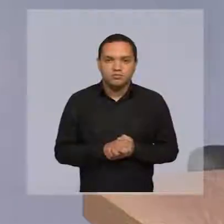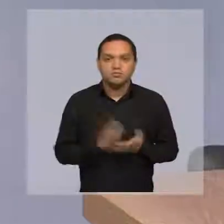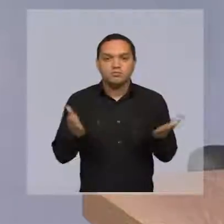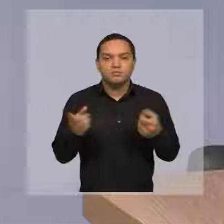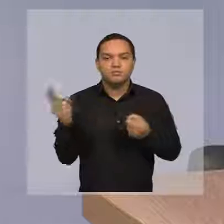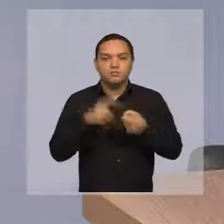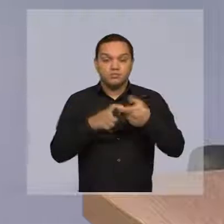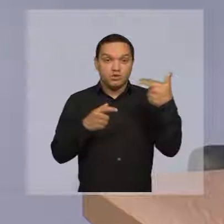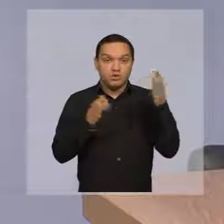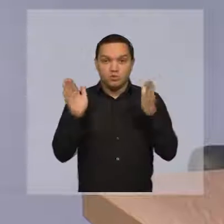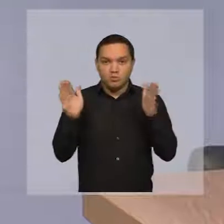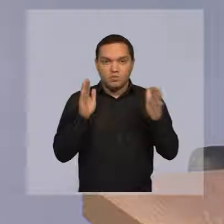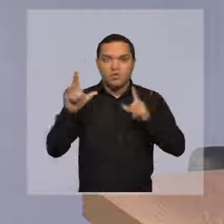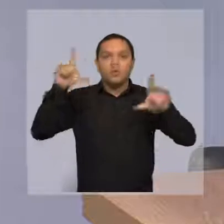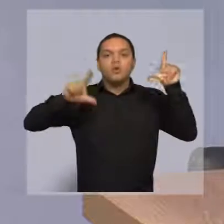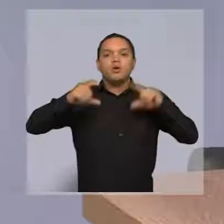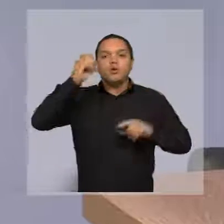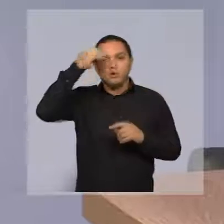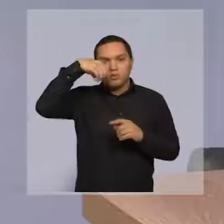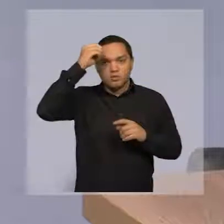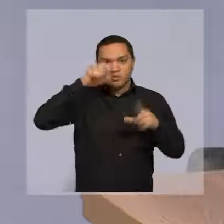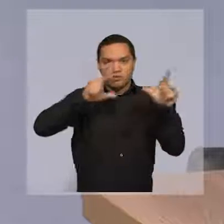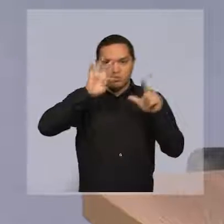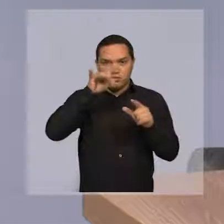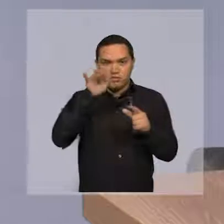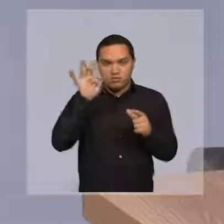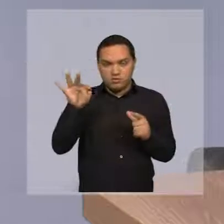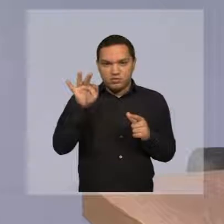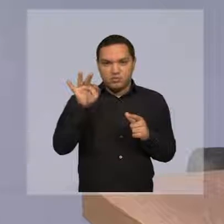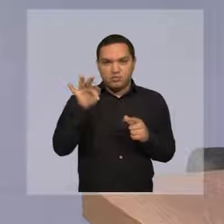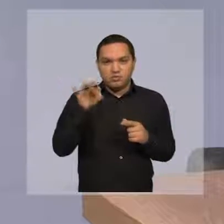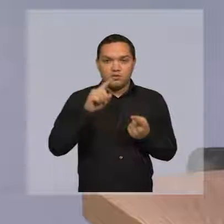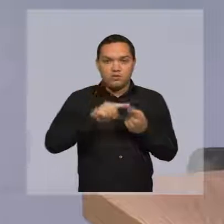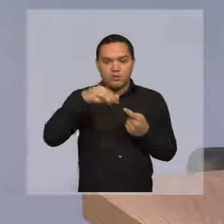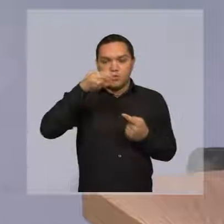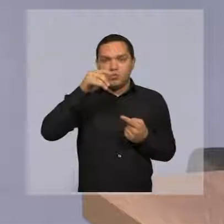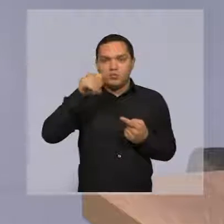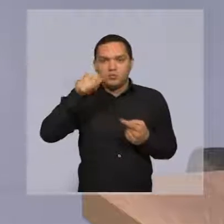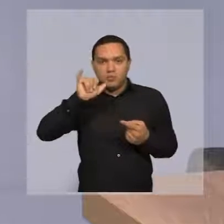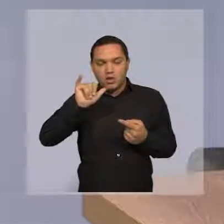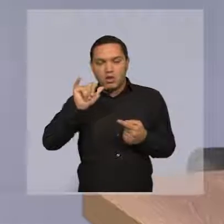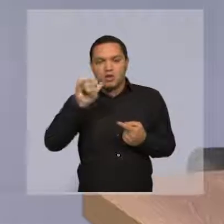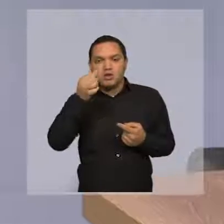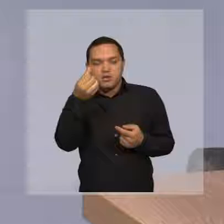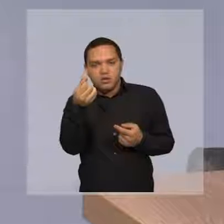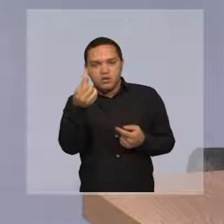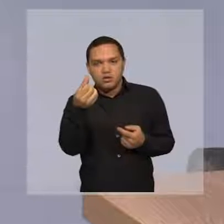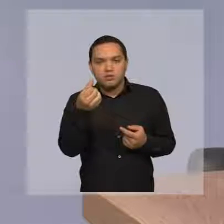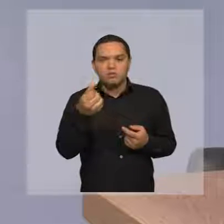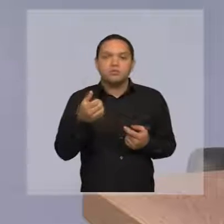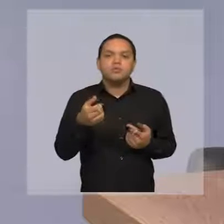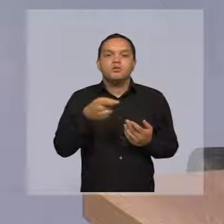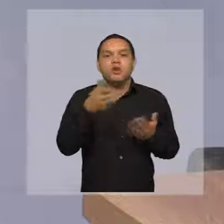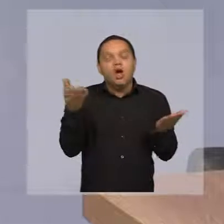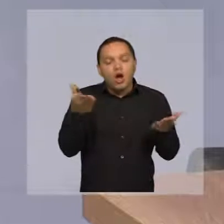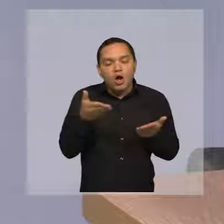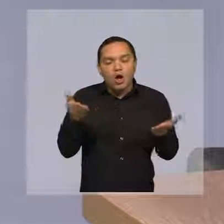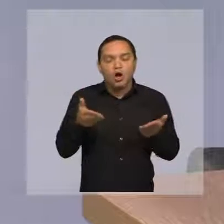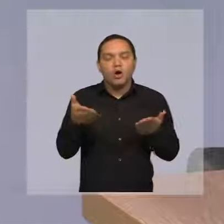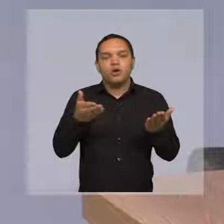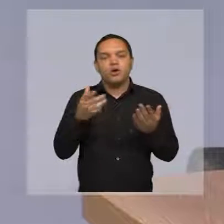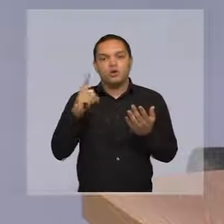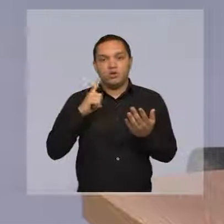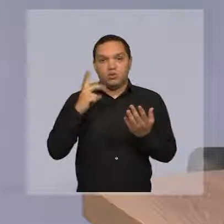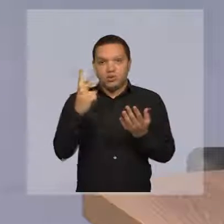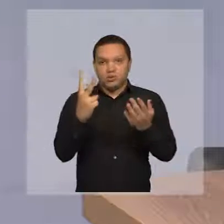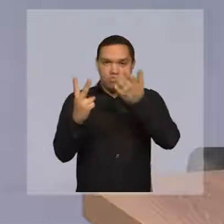Estamos de volta com o segundo bloco do programa Observatório pela TV Fortaleza, canal 6 da Multiplay. Para você, assinante que ligou agora, o programa tem hoje as participações